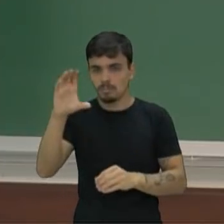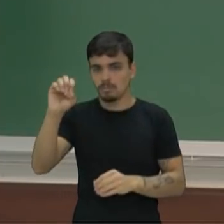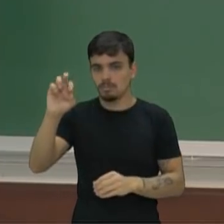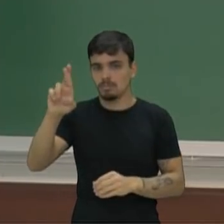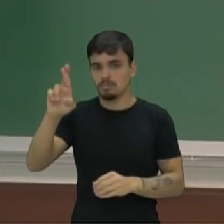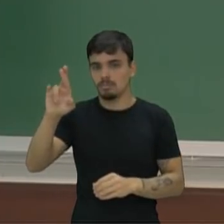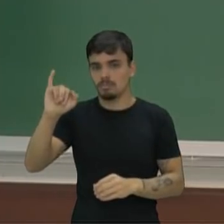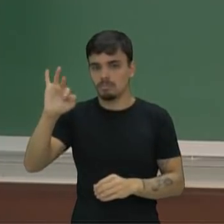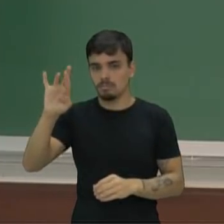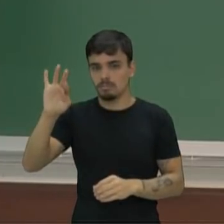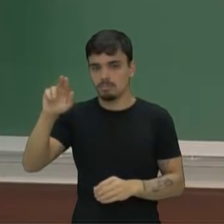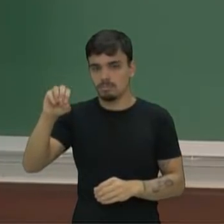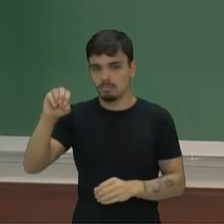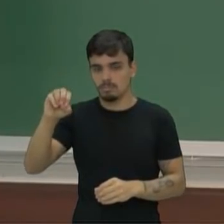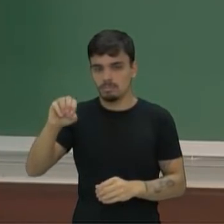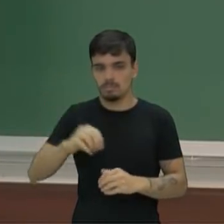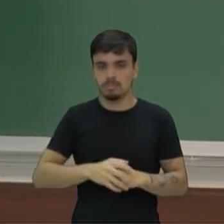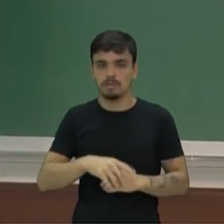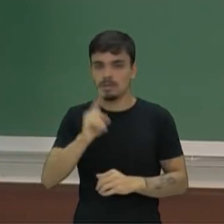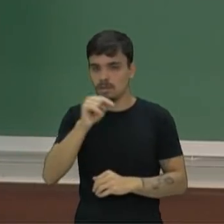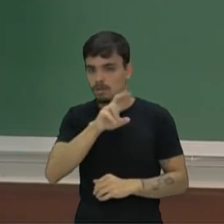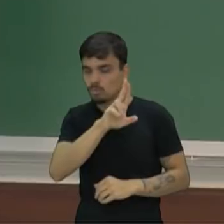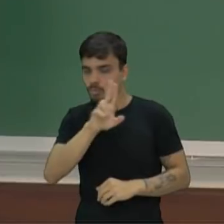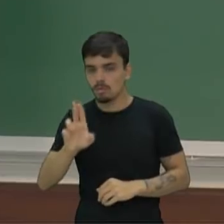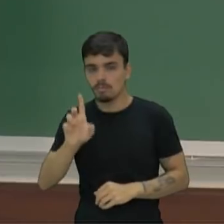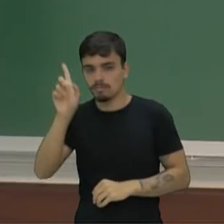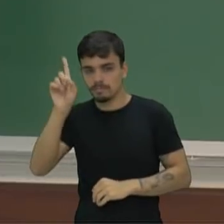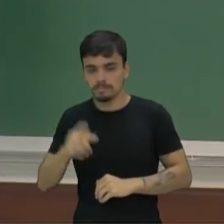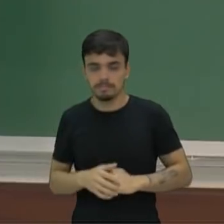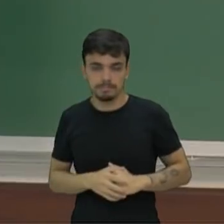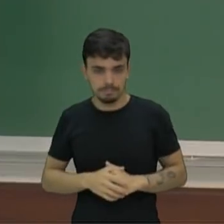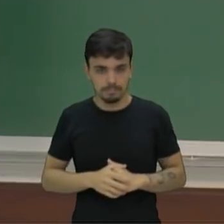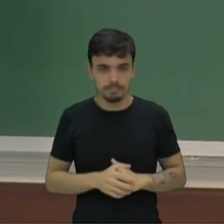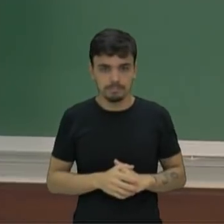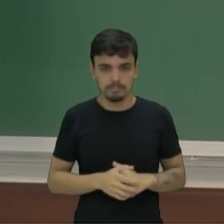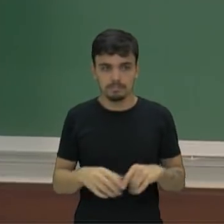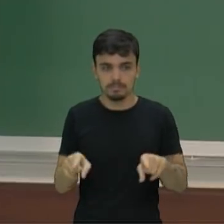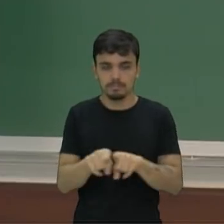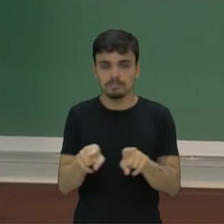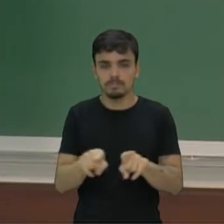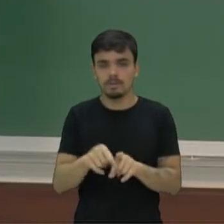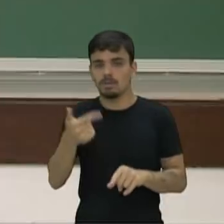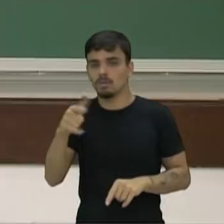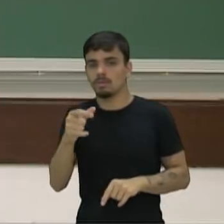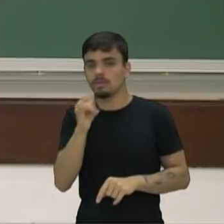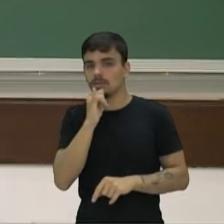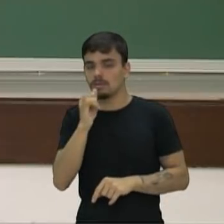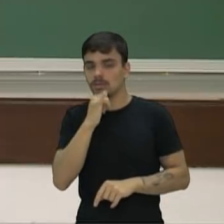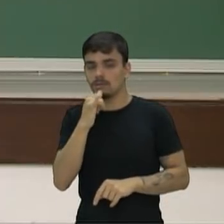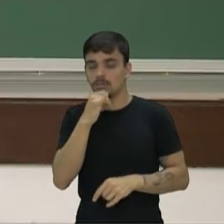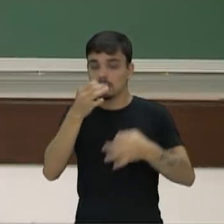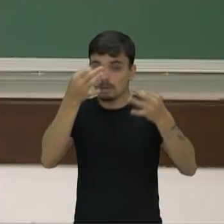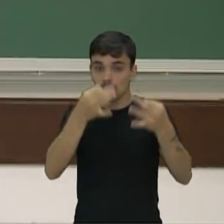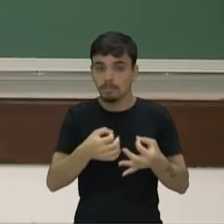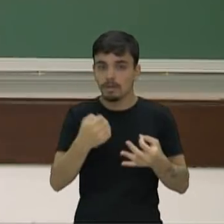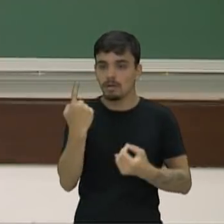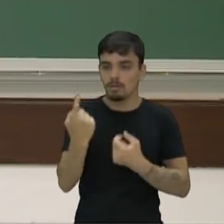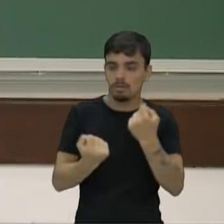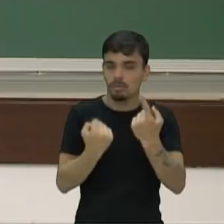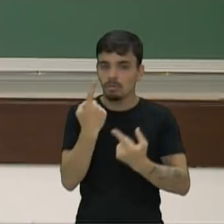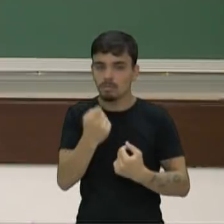de coríntia, ou o termo não, é o nome dessa coluna. Vou trazer alguns exemplos, veja que isso inclusive em